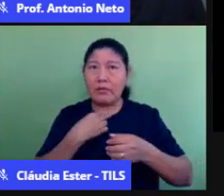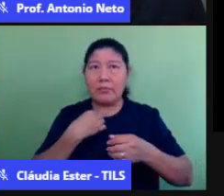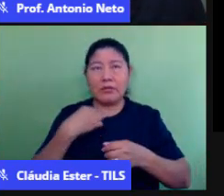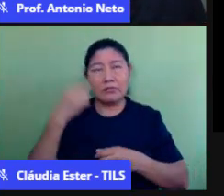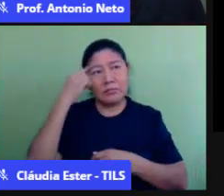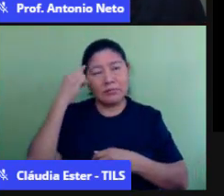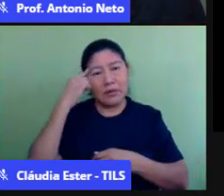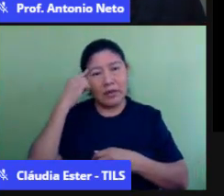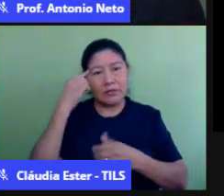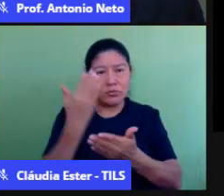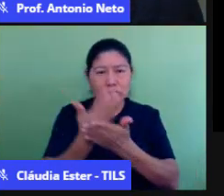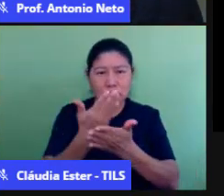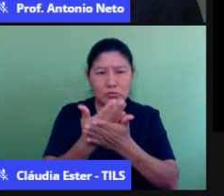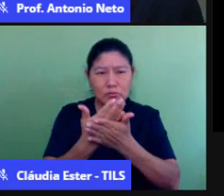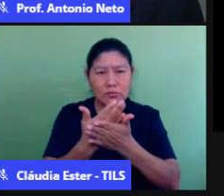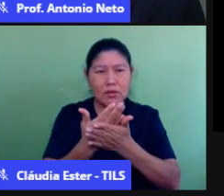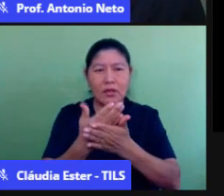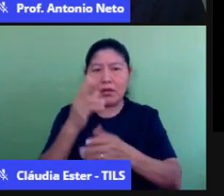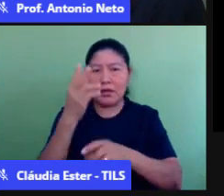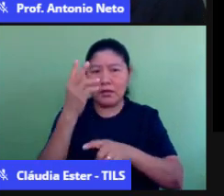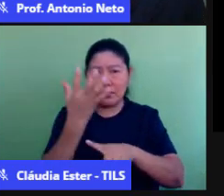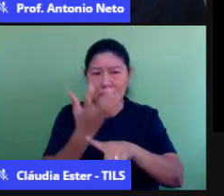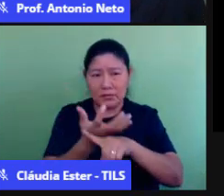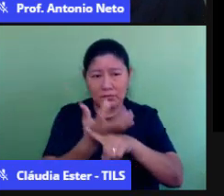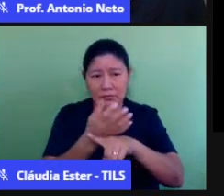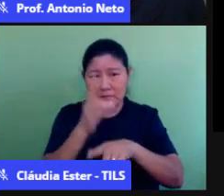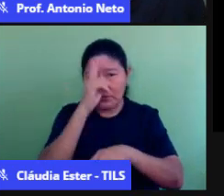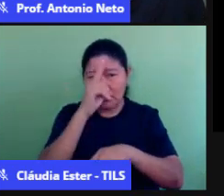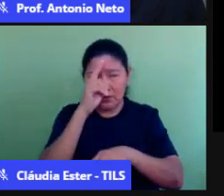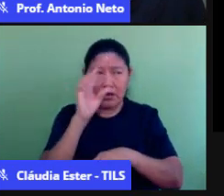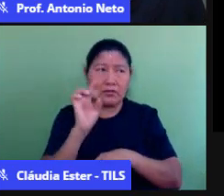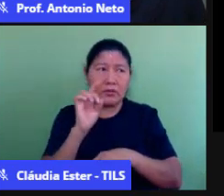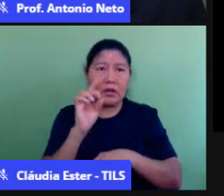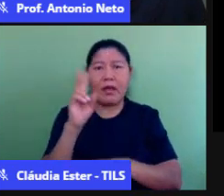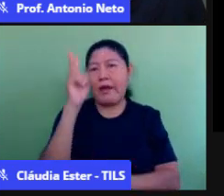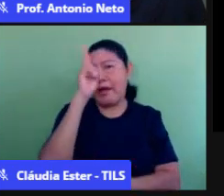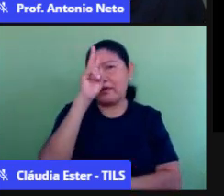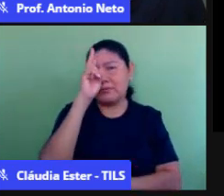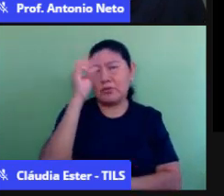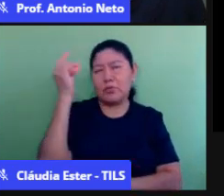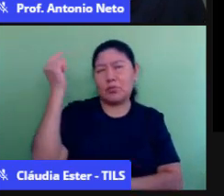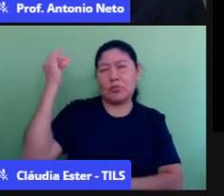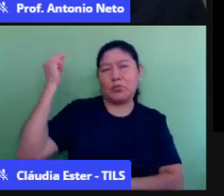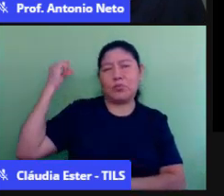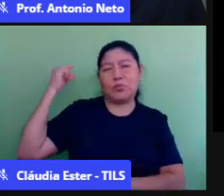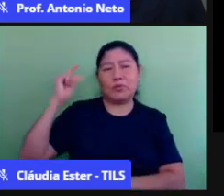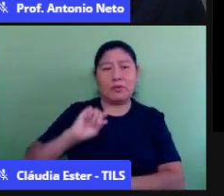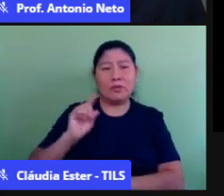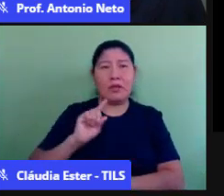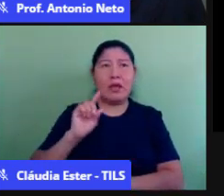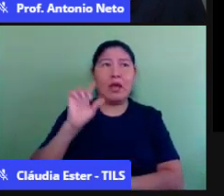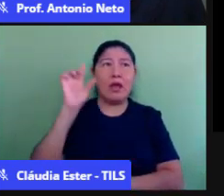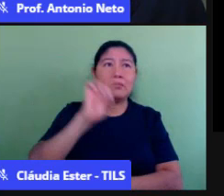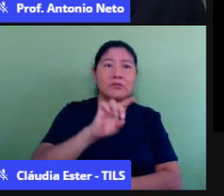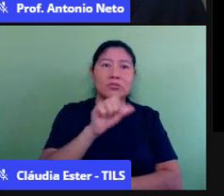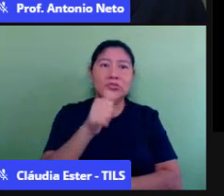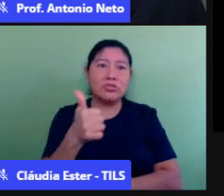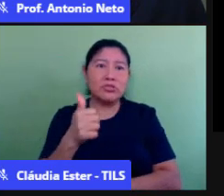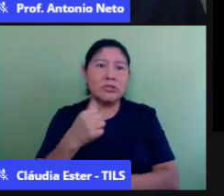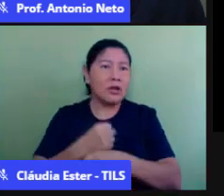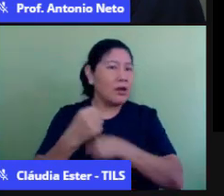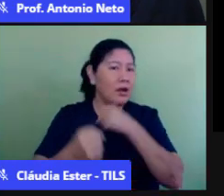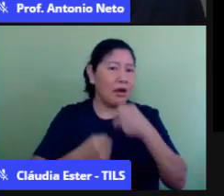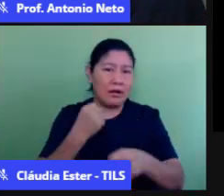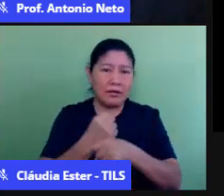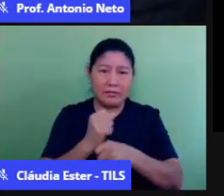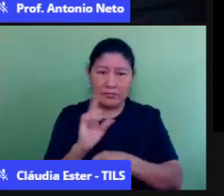história pelo fato, né? Memorizar datas, fatos, simplesmente,